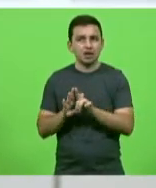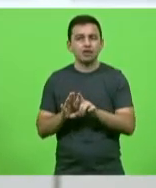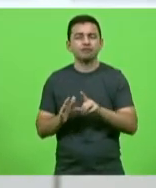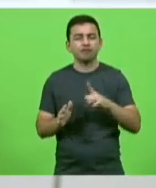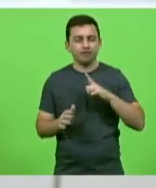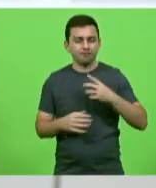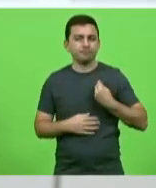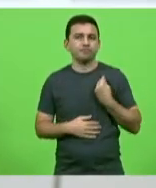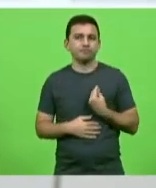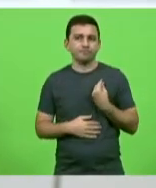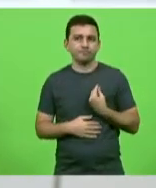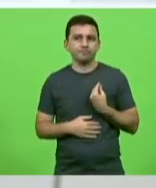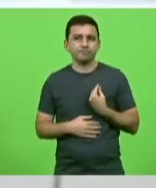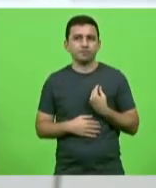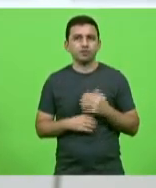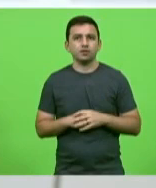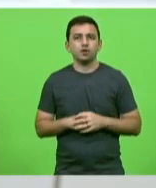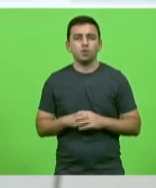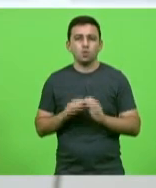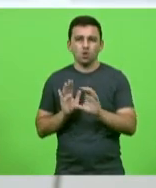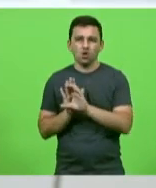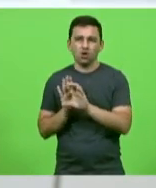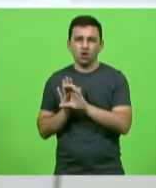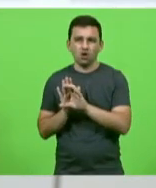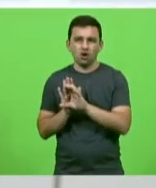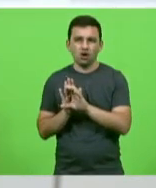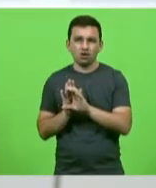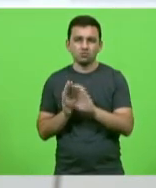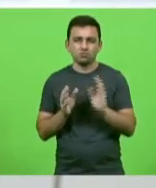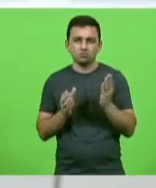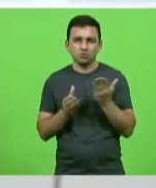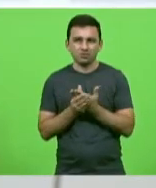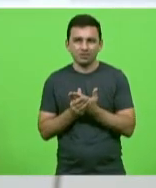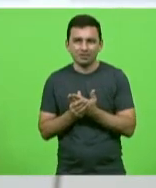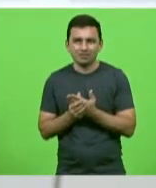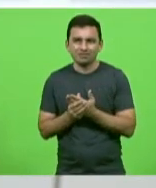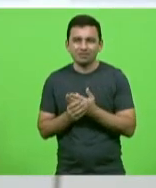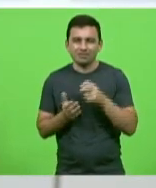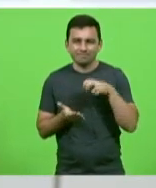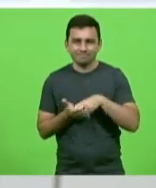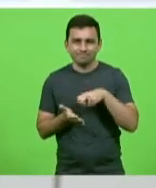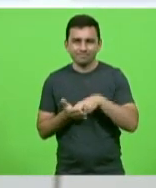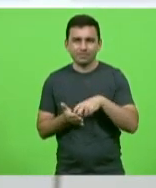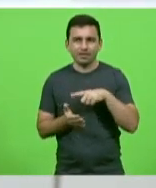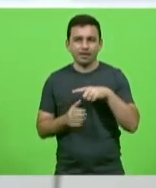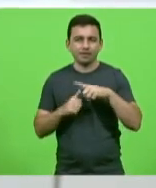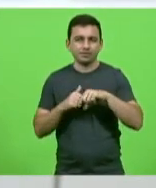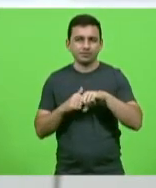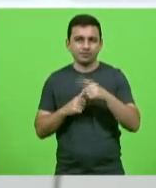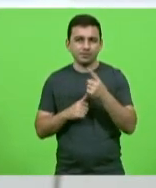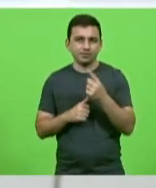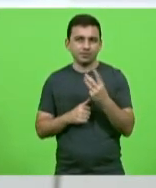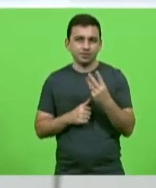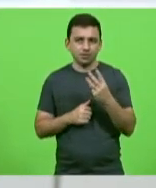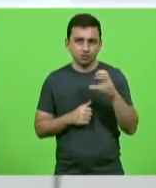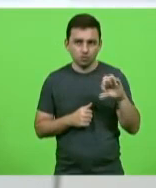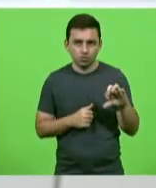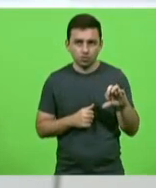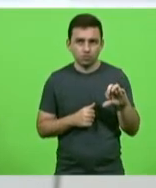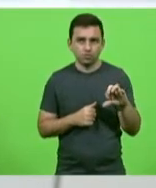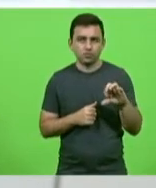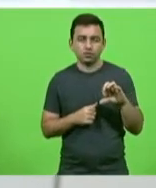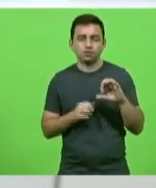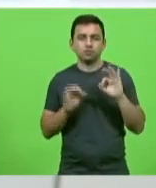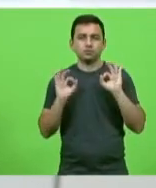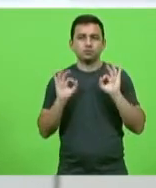presentes o código de processo penal dispõe com efeito no artigo 139 "considera